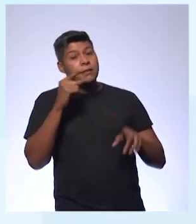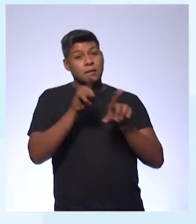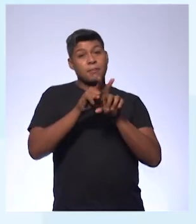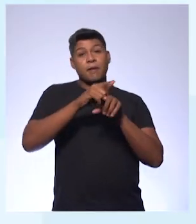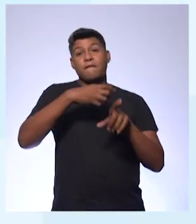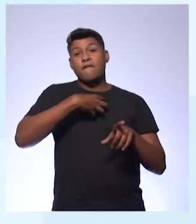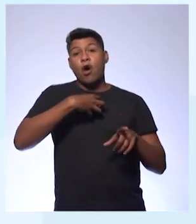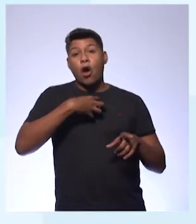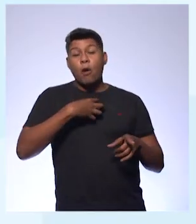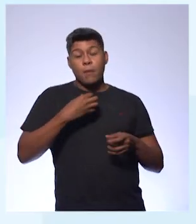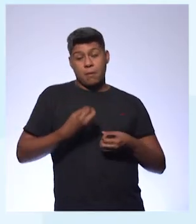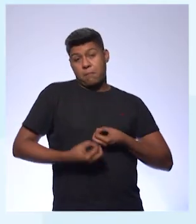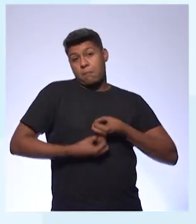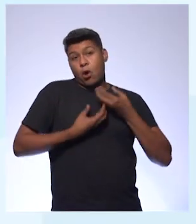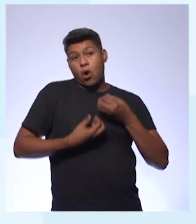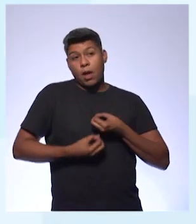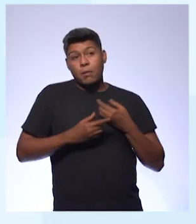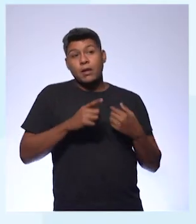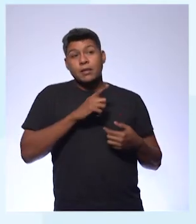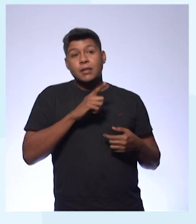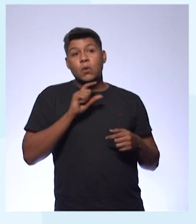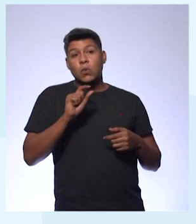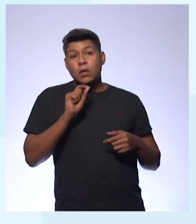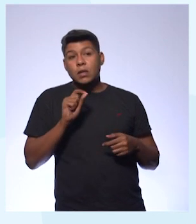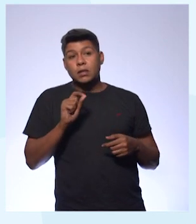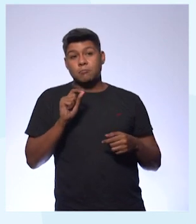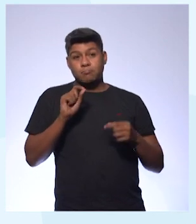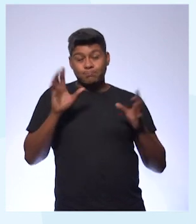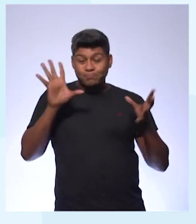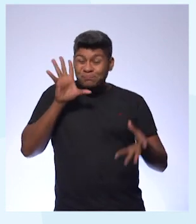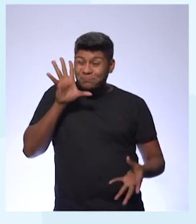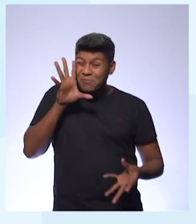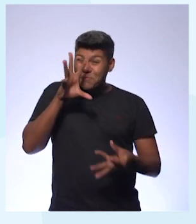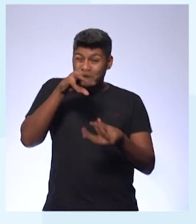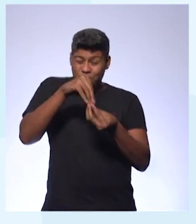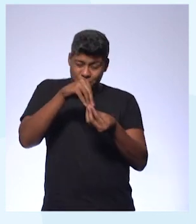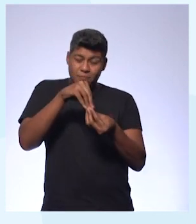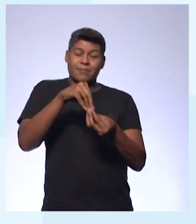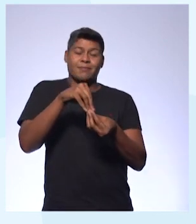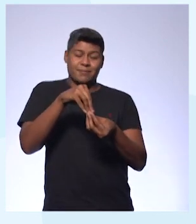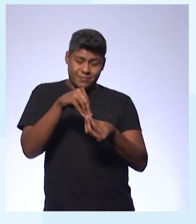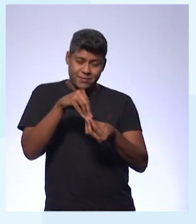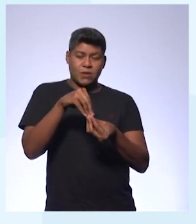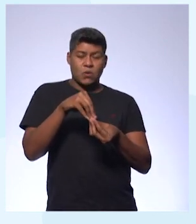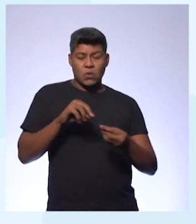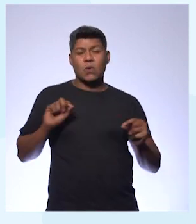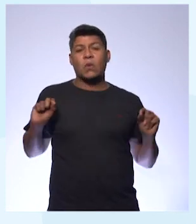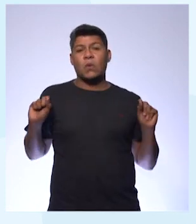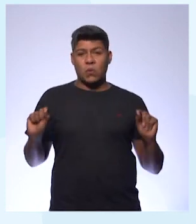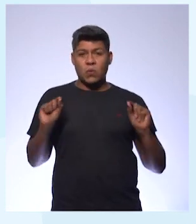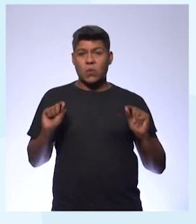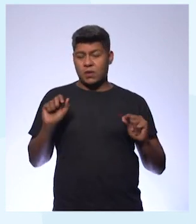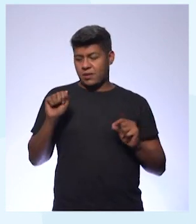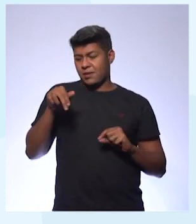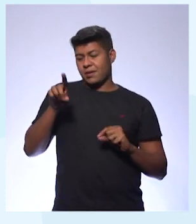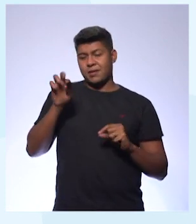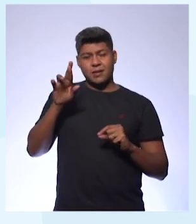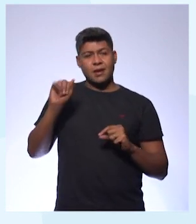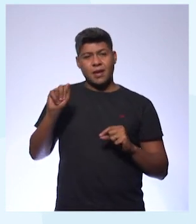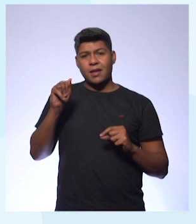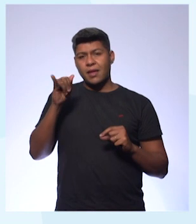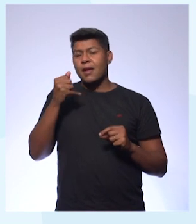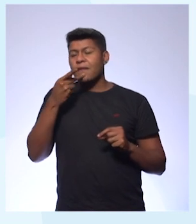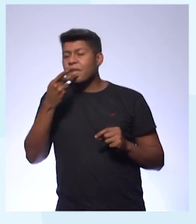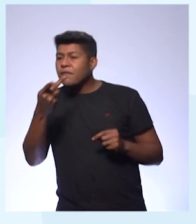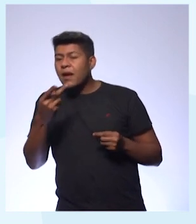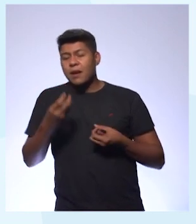de um poema, eu deixei para vocês bem sintetizado aqui, resumidamente, que, Andréia, disse não é verdade, você